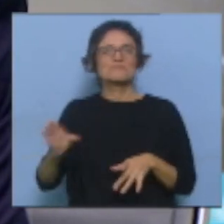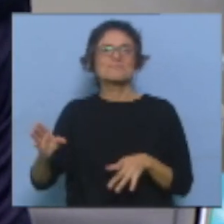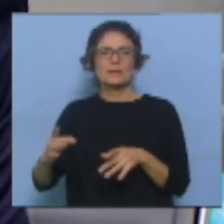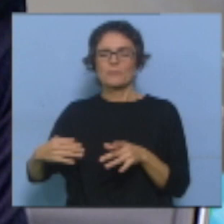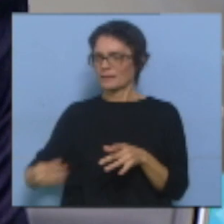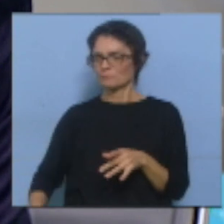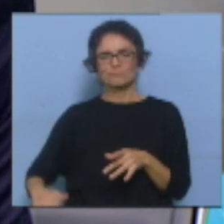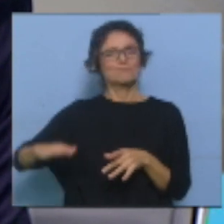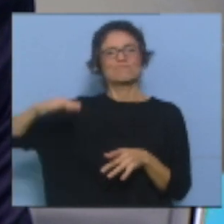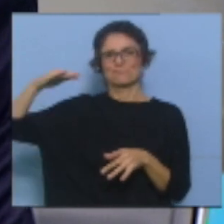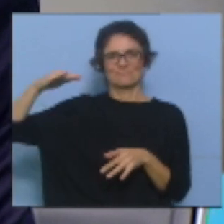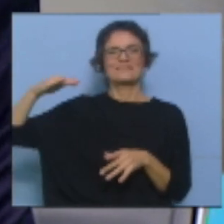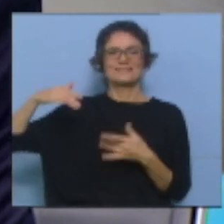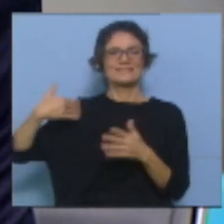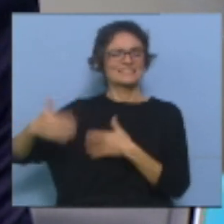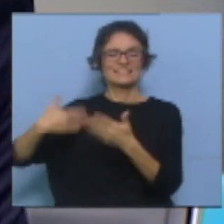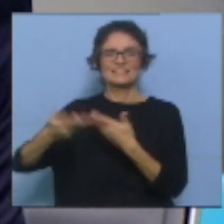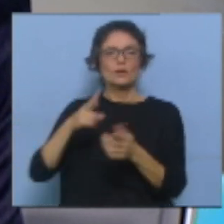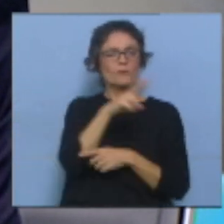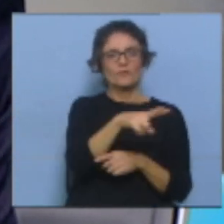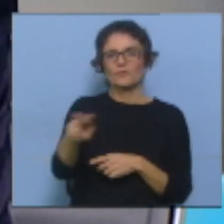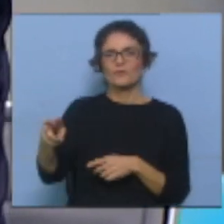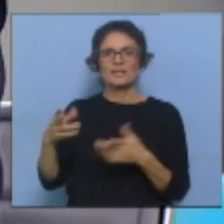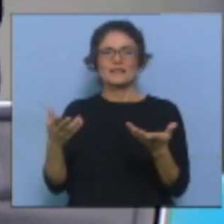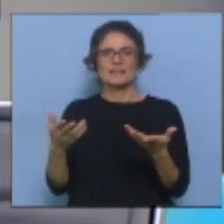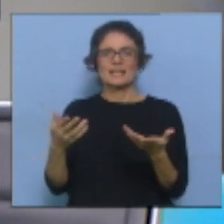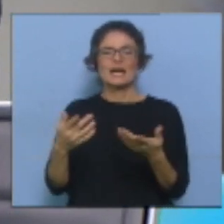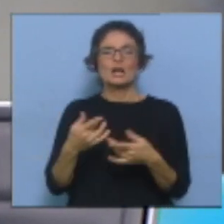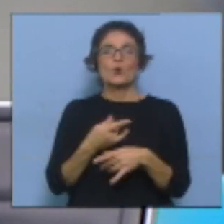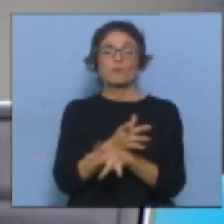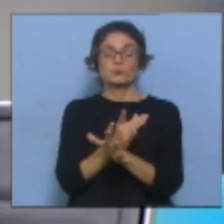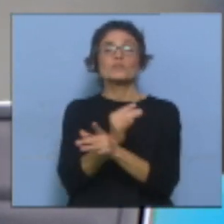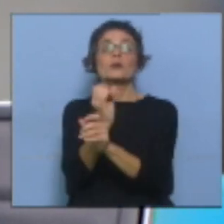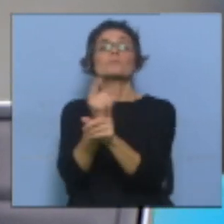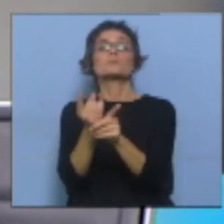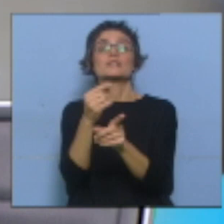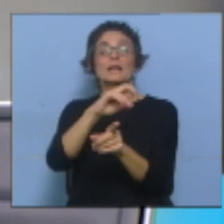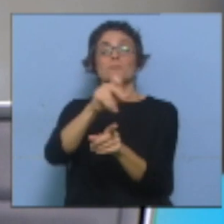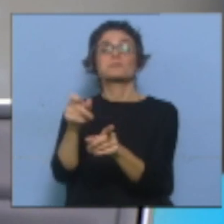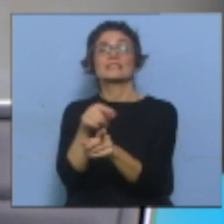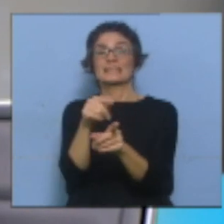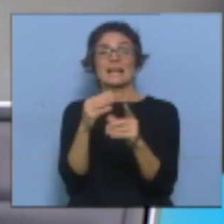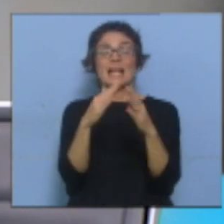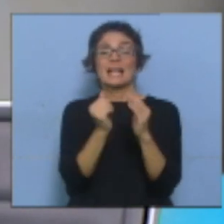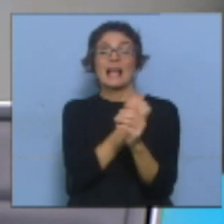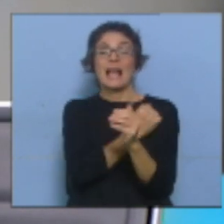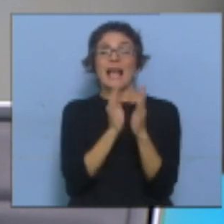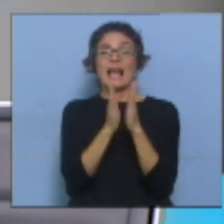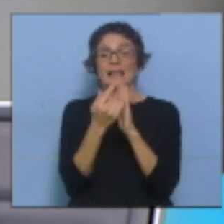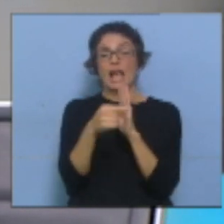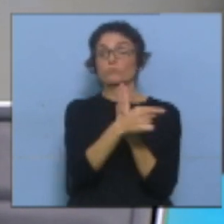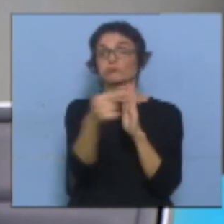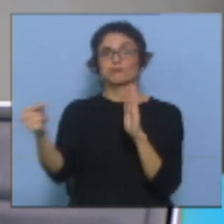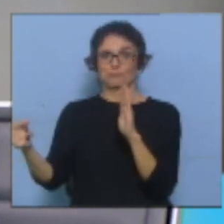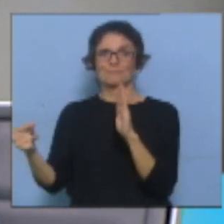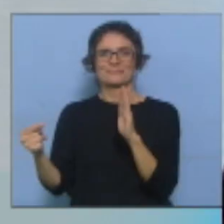começado a tradição. É uma tradição de visitar, porque é o Chiado, porque é o sítio de Lisboa onde há mais igrejas mais próximas. E é um umas bocadinho das para outras.